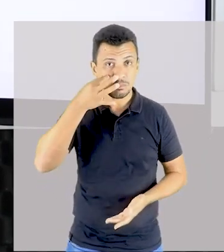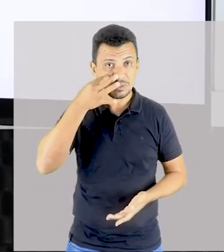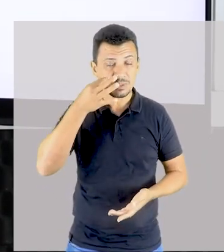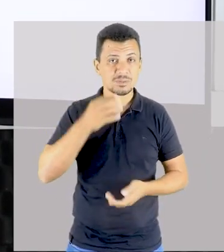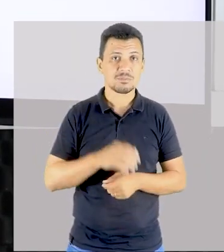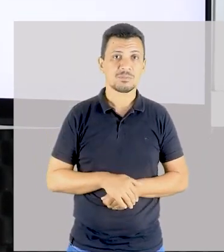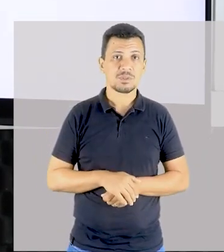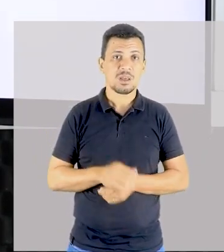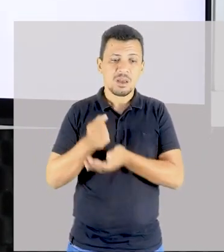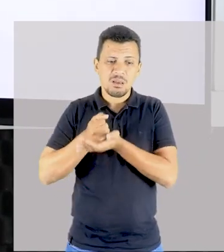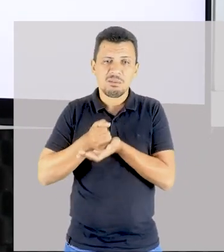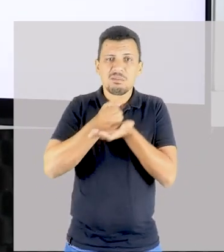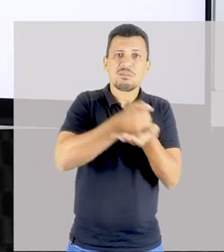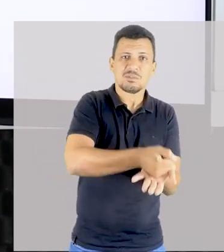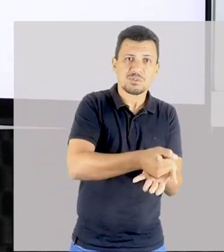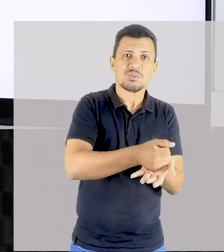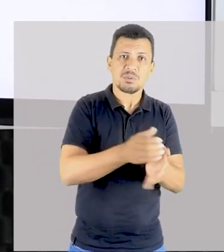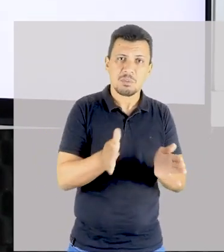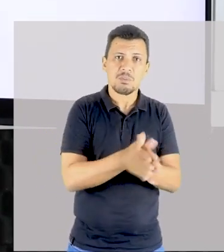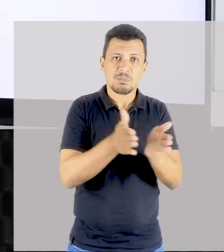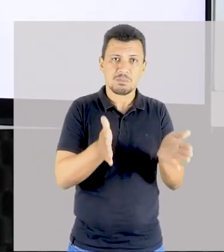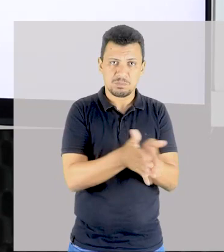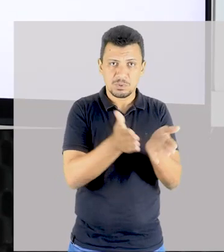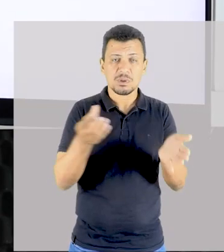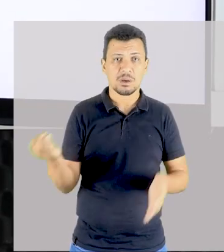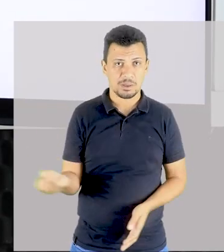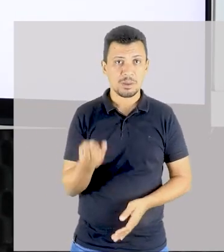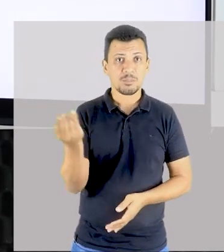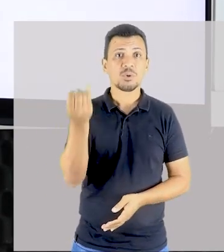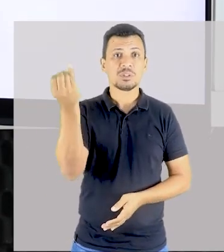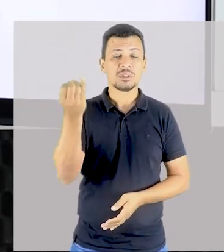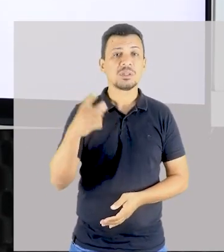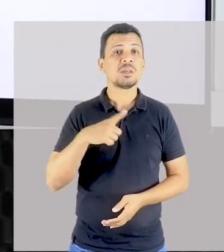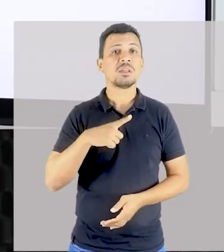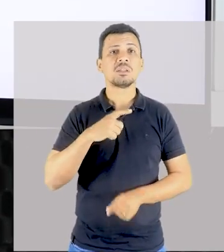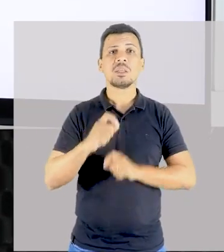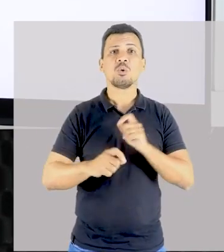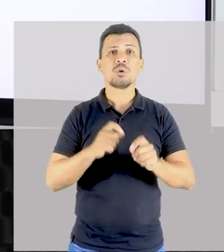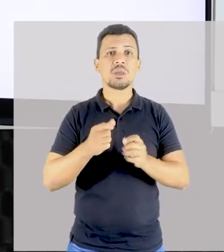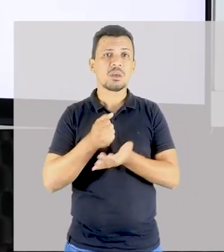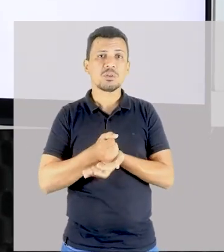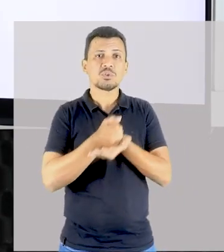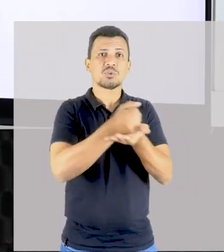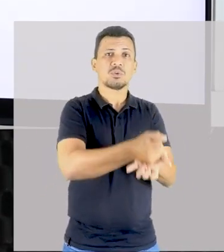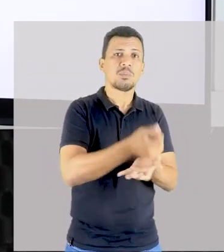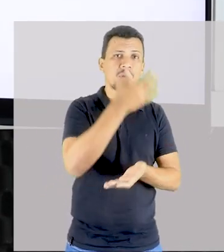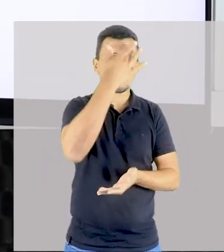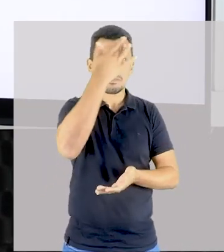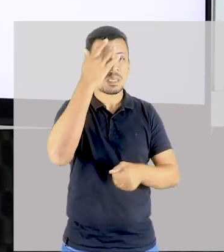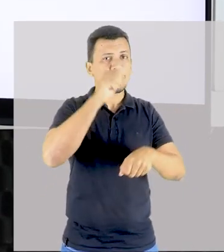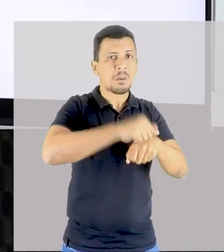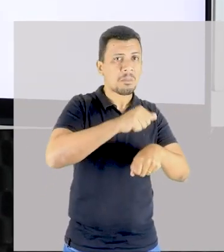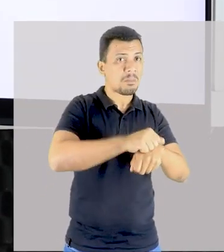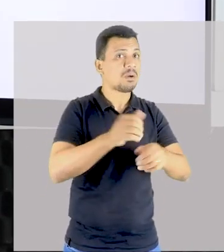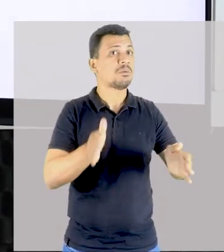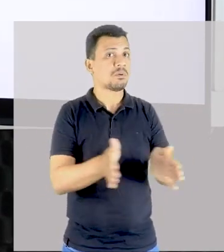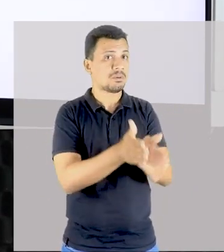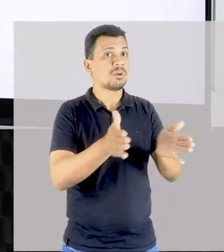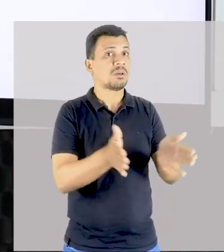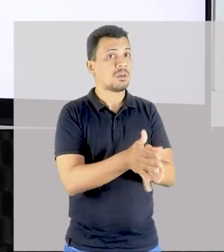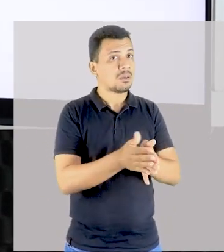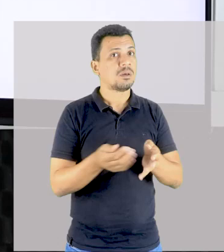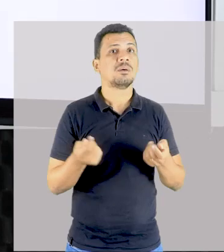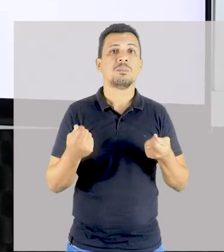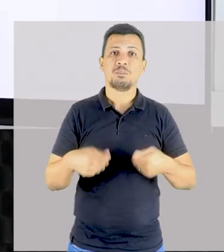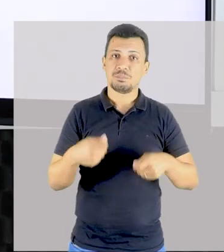embora o assistencialismo seja importante para fornecer supor é necessrio ter